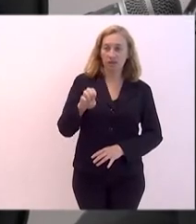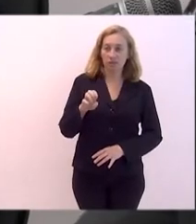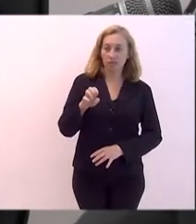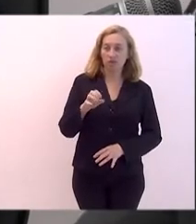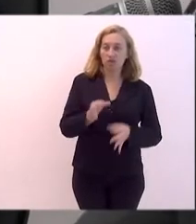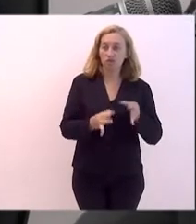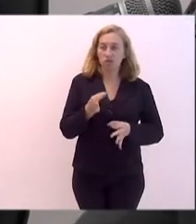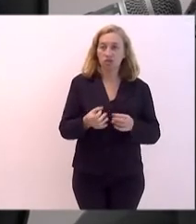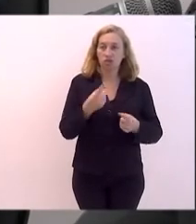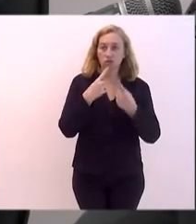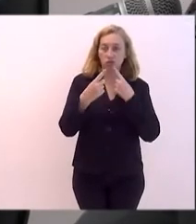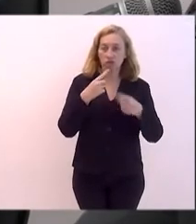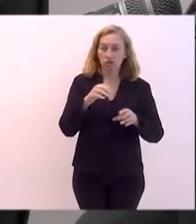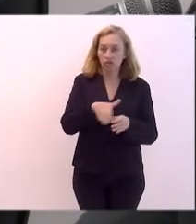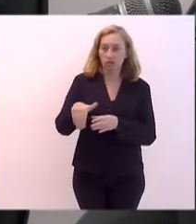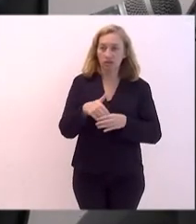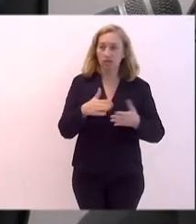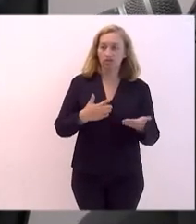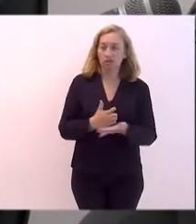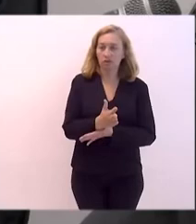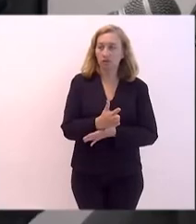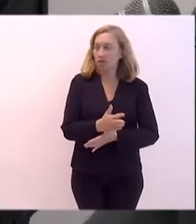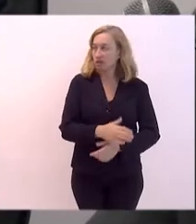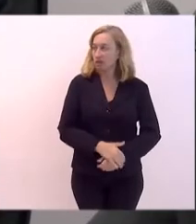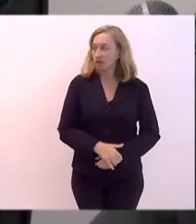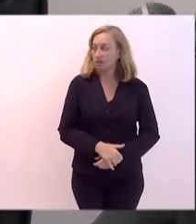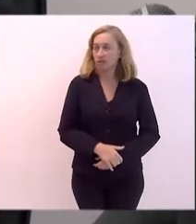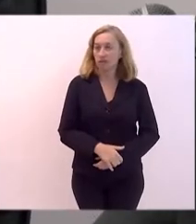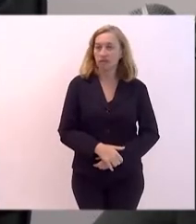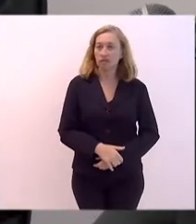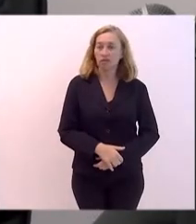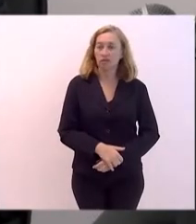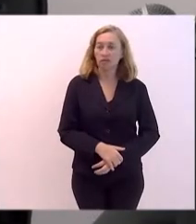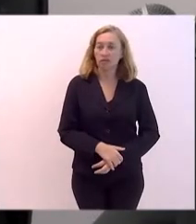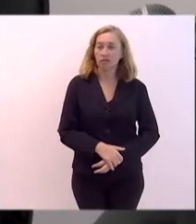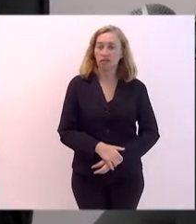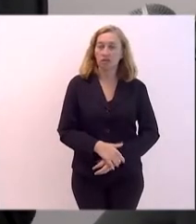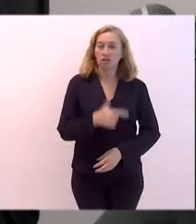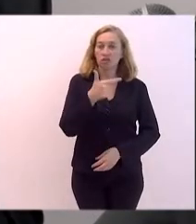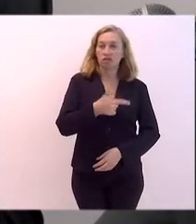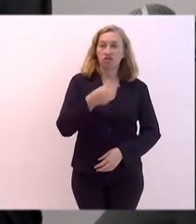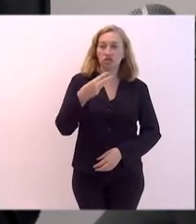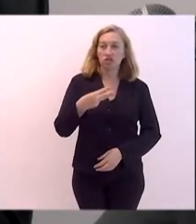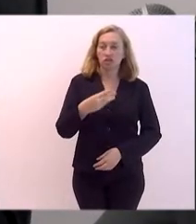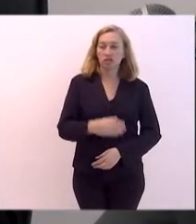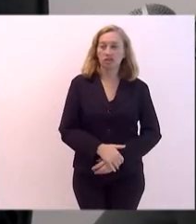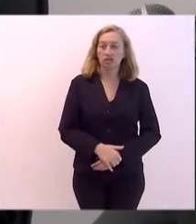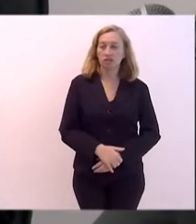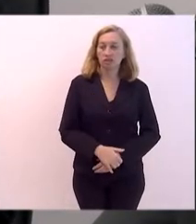Em discussão, em votação, aprovado. Cadê ele? É o que? É o 23.